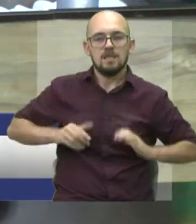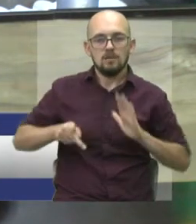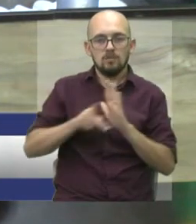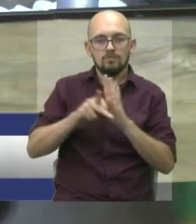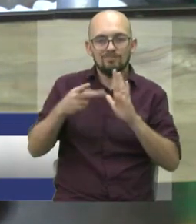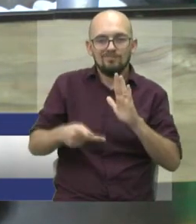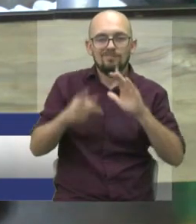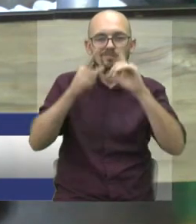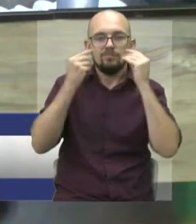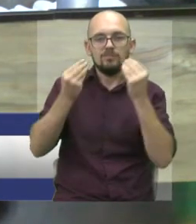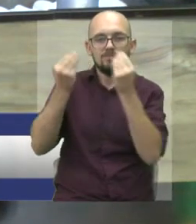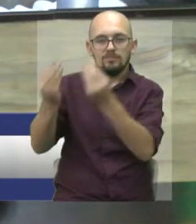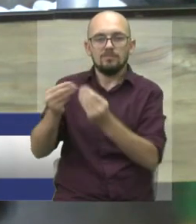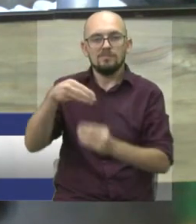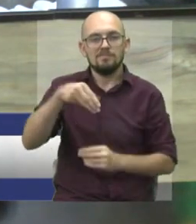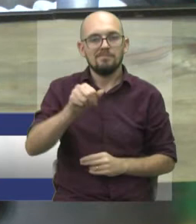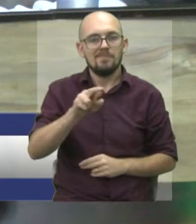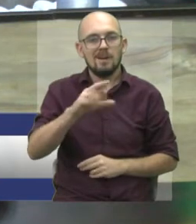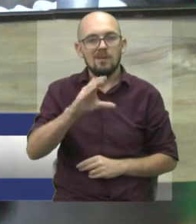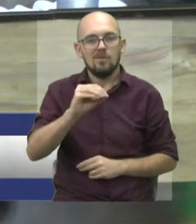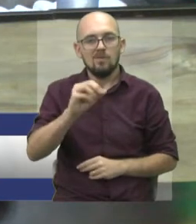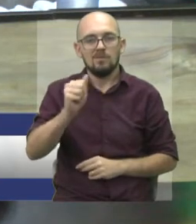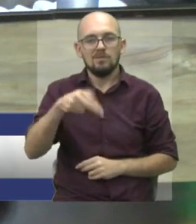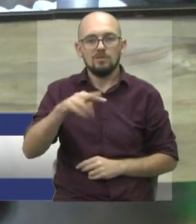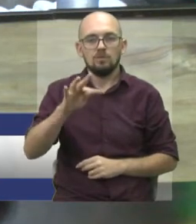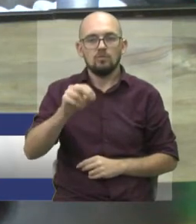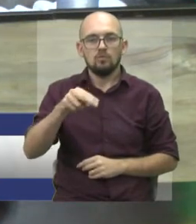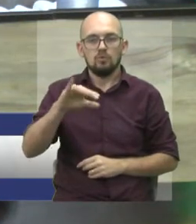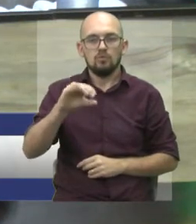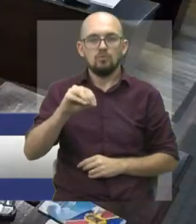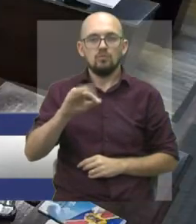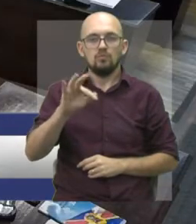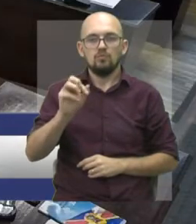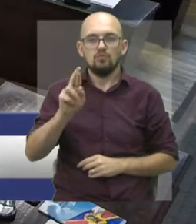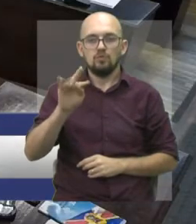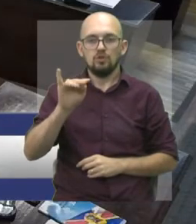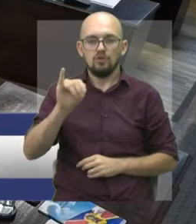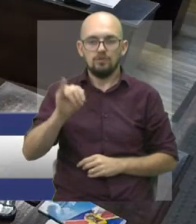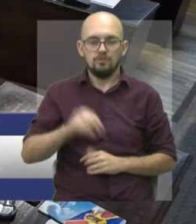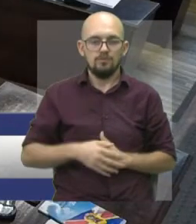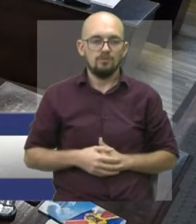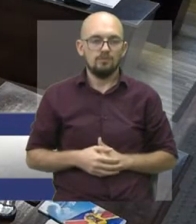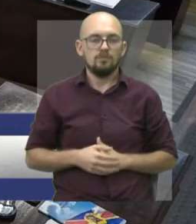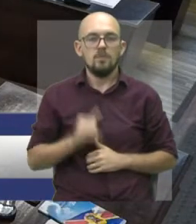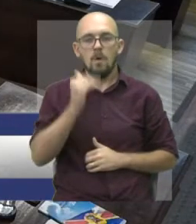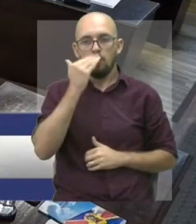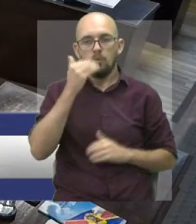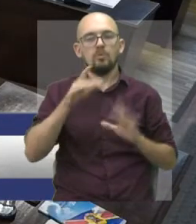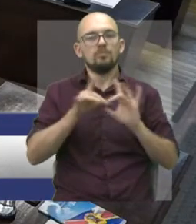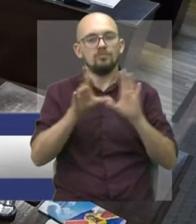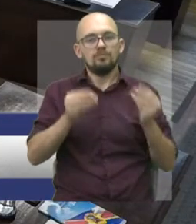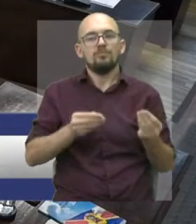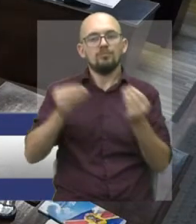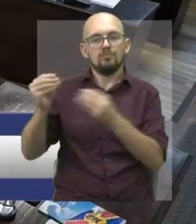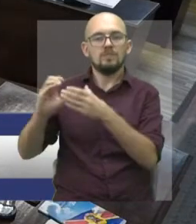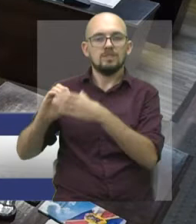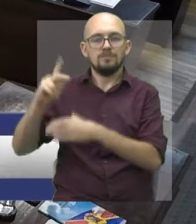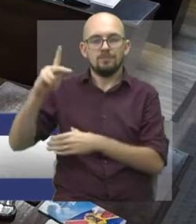senhor Marco Antônio Gaurão Forte. Encaminhe-se às comissões permanentes da